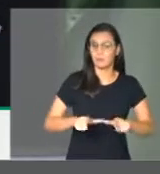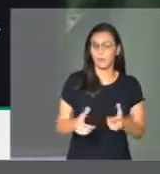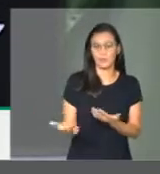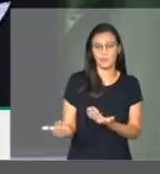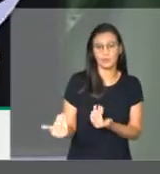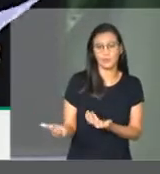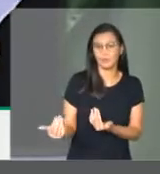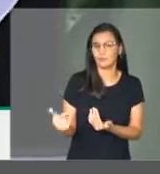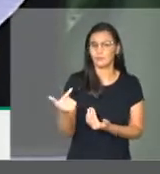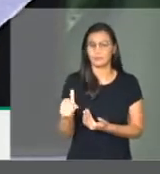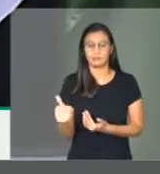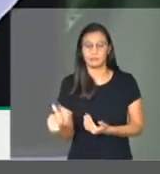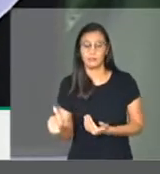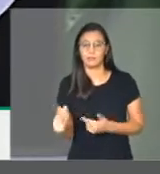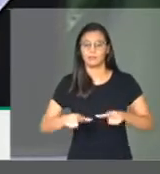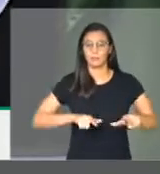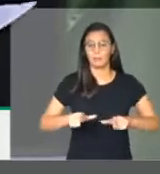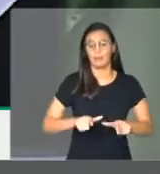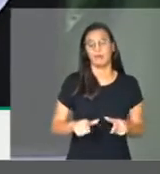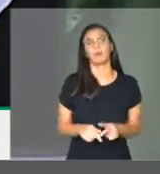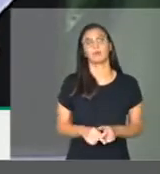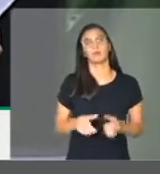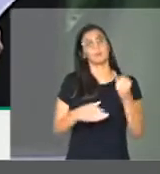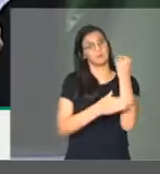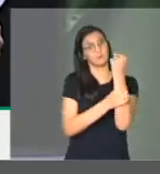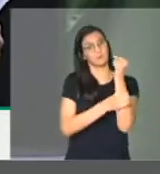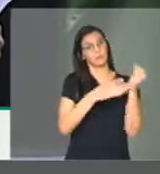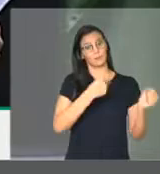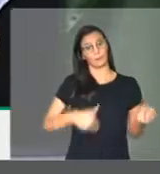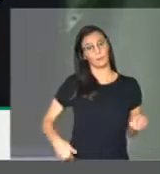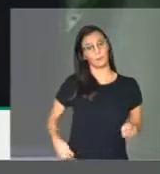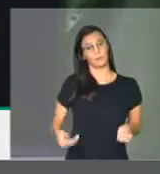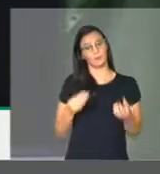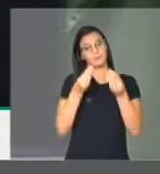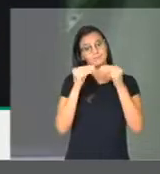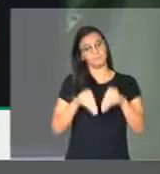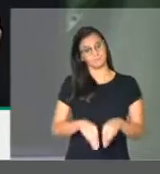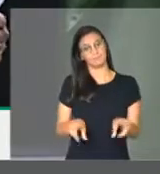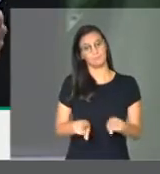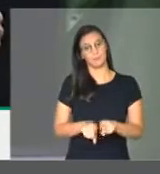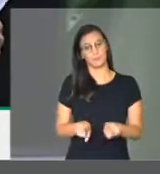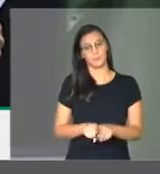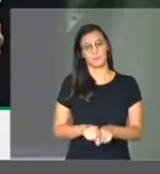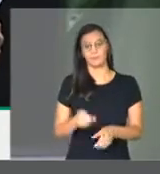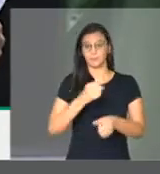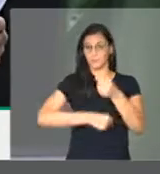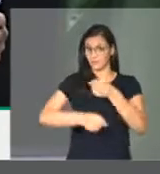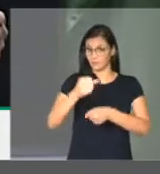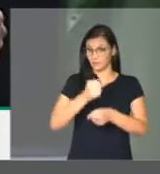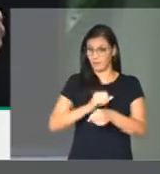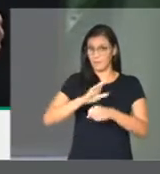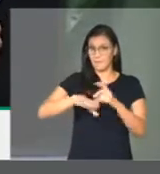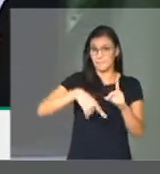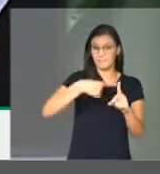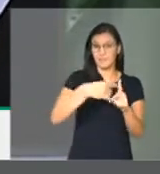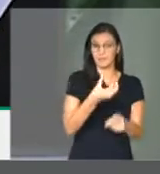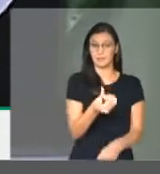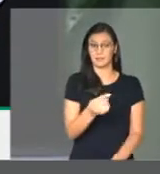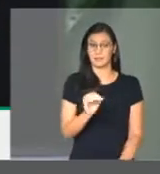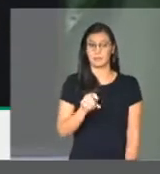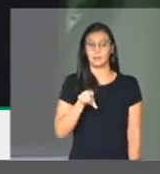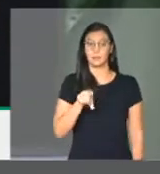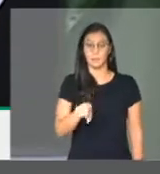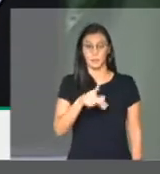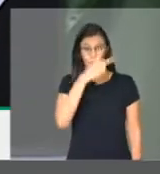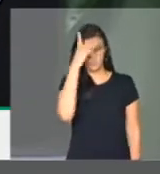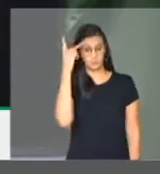reflexos diretos na segurança pública. Só o ano passado foram mais de 60 mil mortes no Brasil, o que